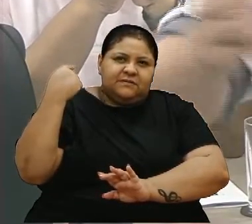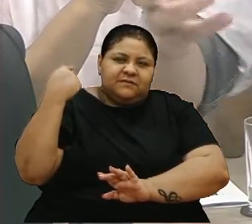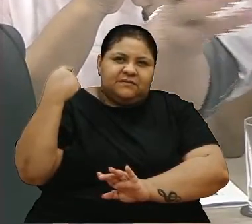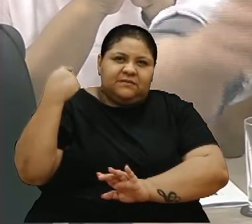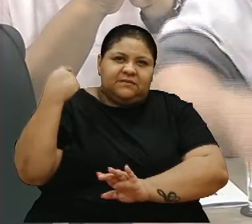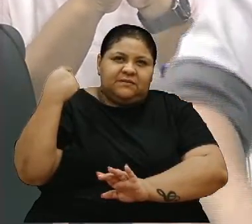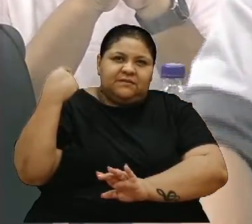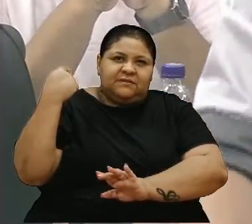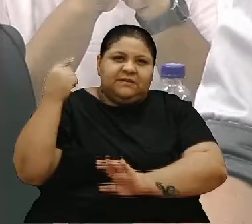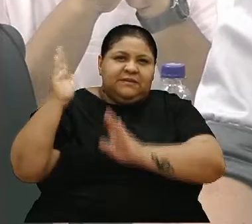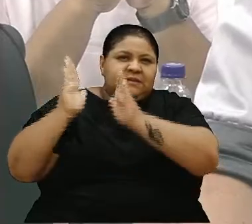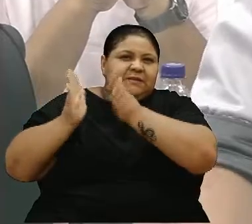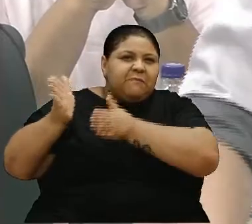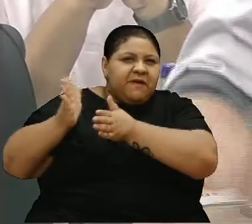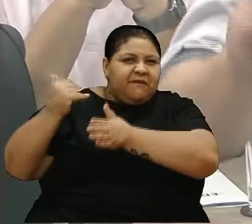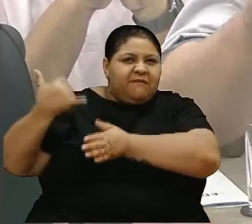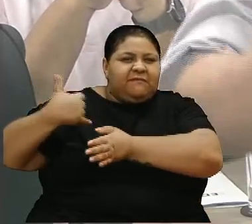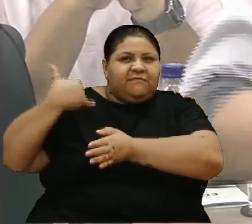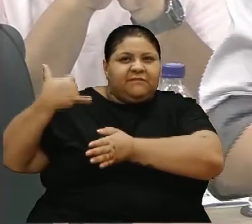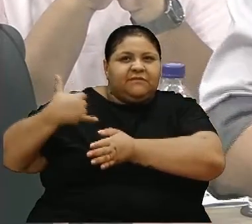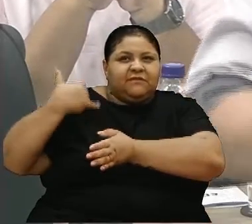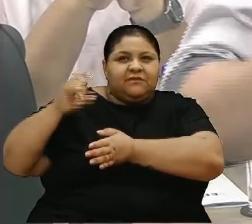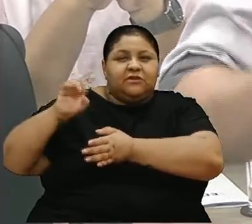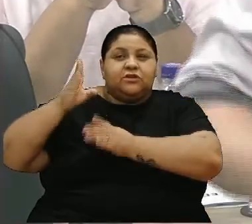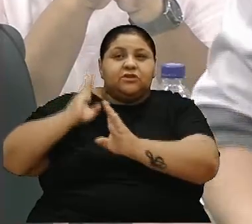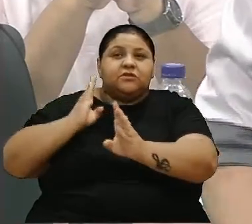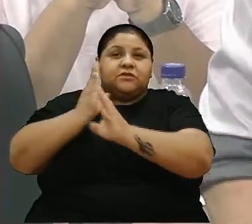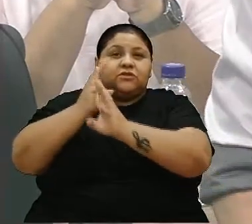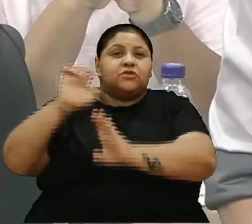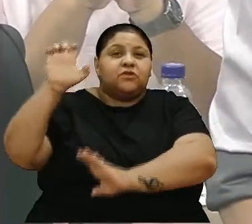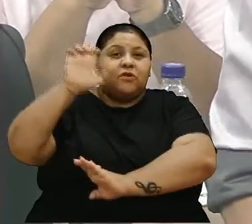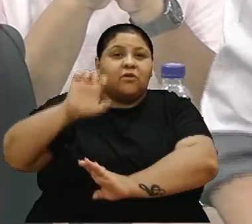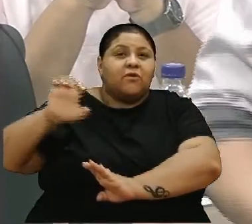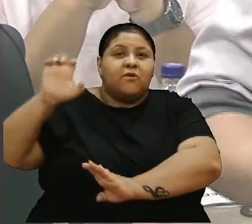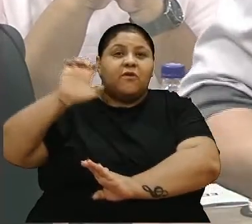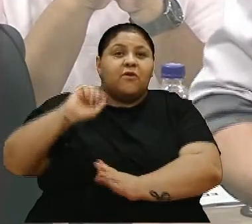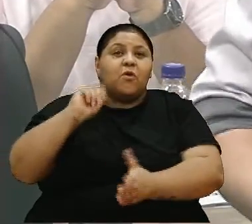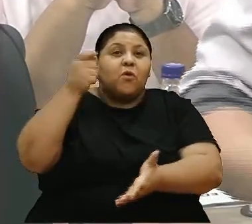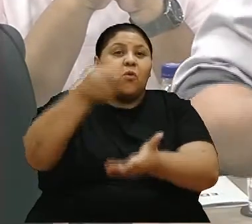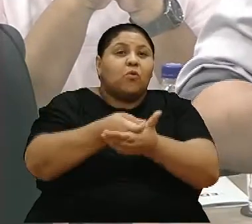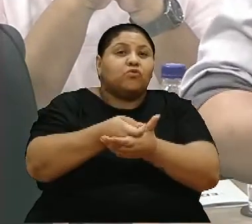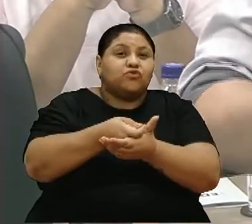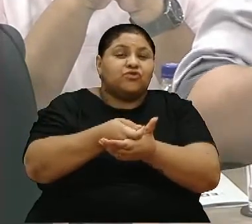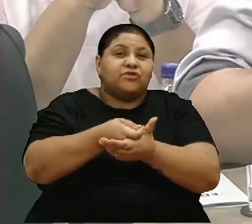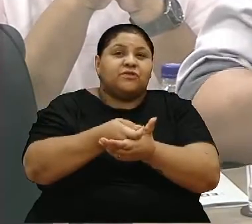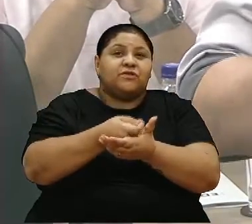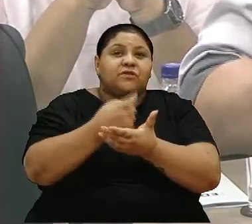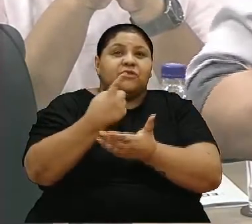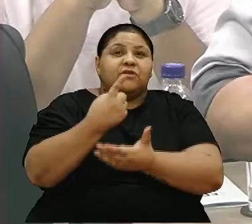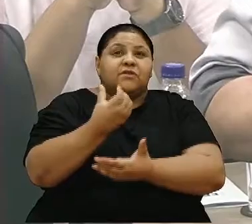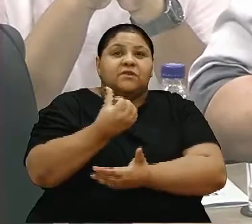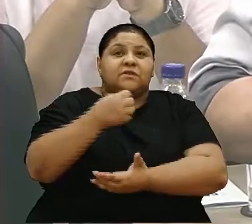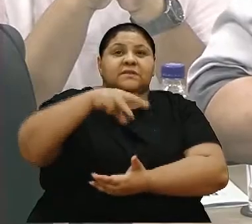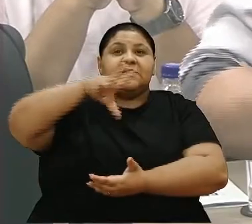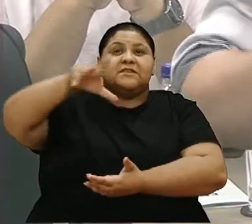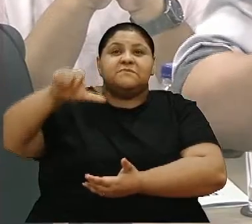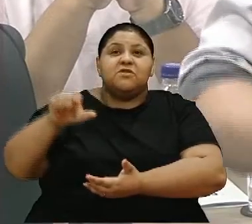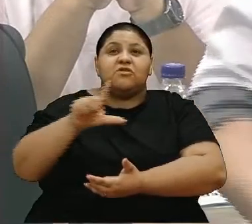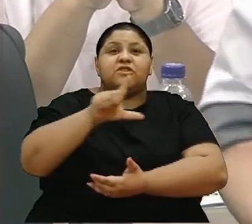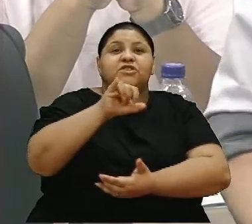de idade, vamos dizer assim, ele só encontrou na Europa, e o custo de um trem desses é 6 milhões de